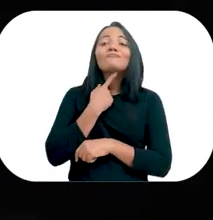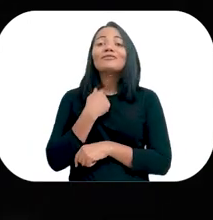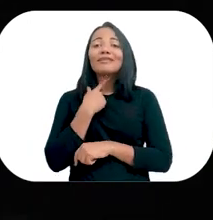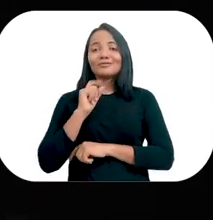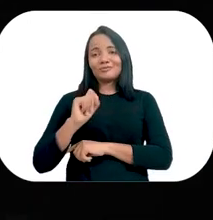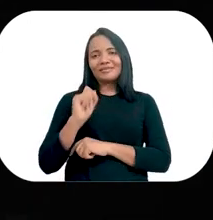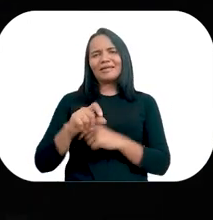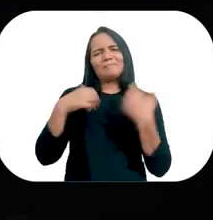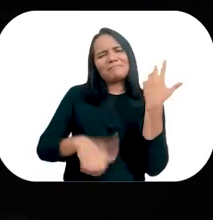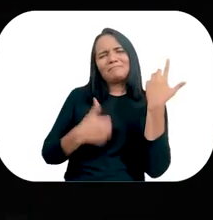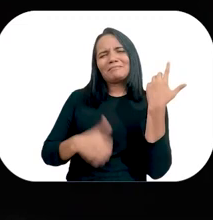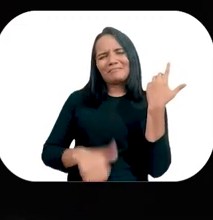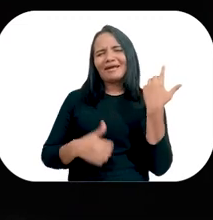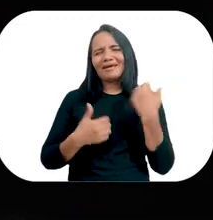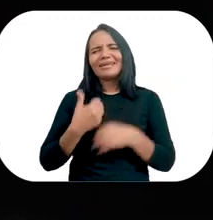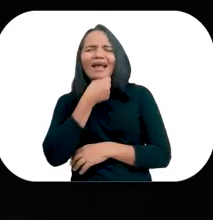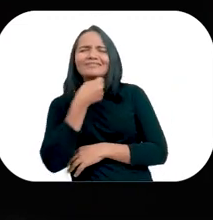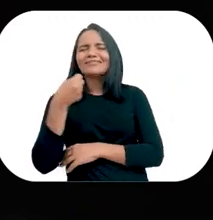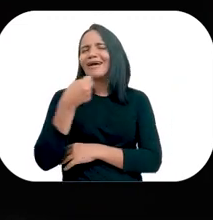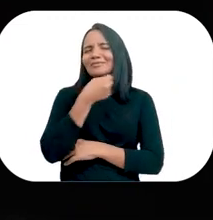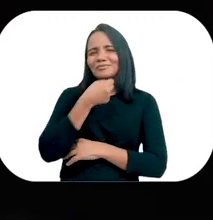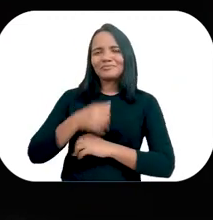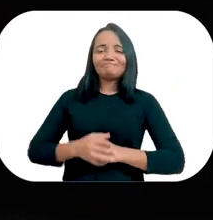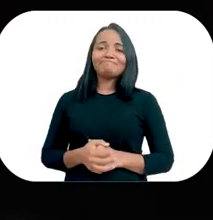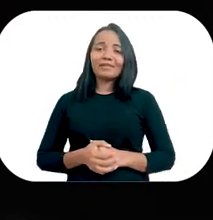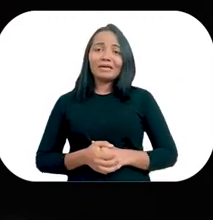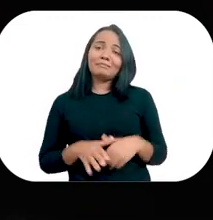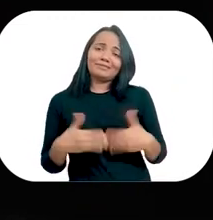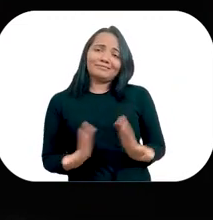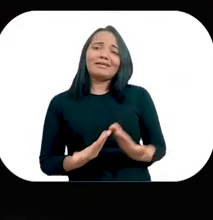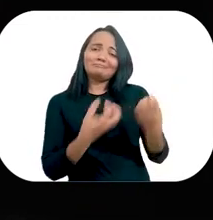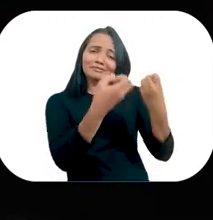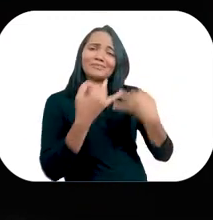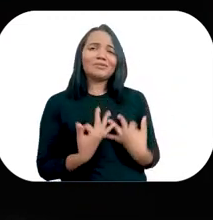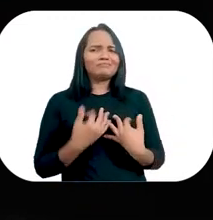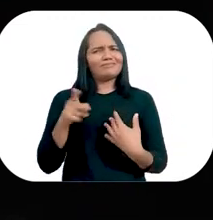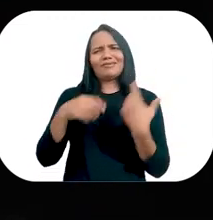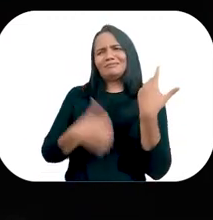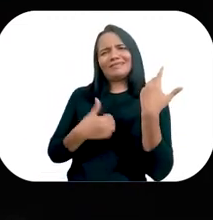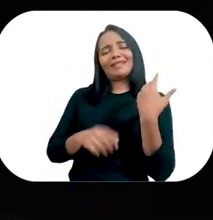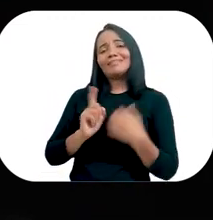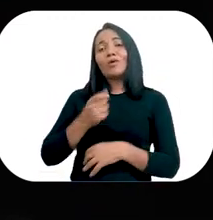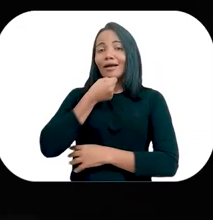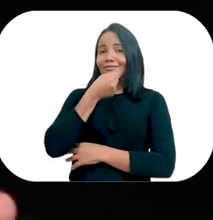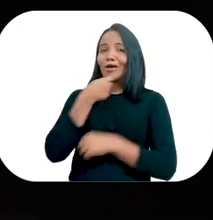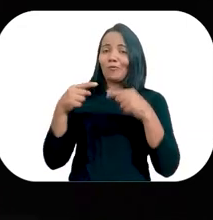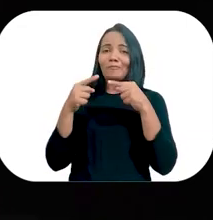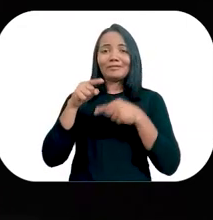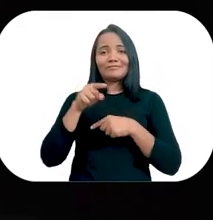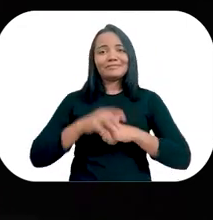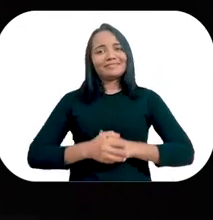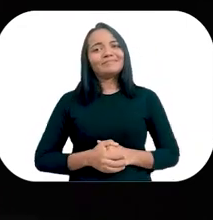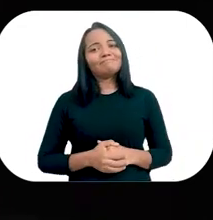tocar guitarra e sair cantando. Né, lá, a vocação, a sua vocação não é tocar guitarra, a sua vocação é cantar. Então, aí eu